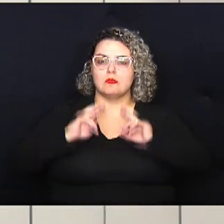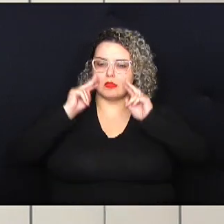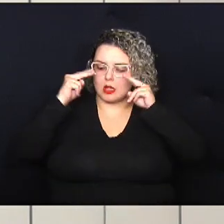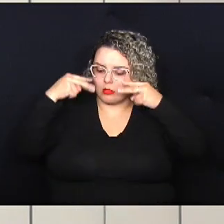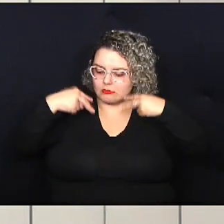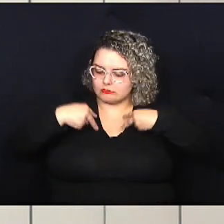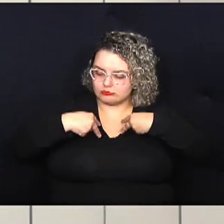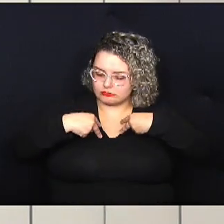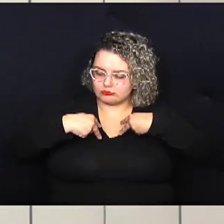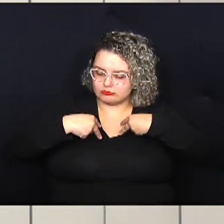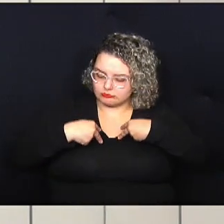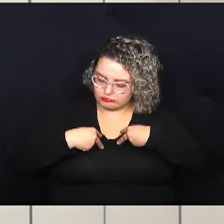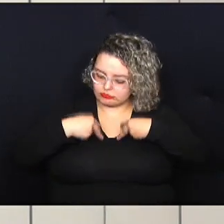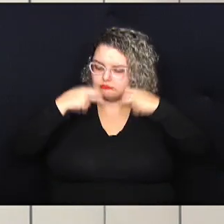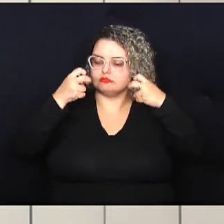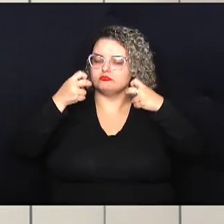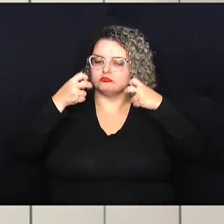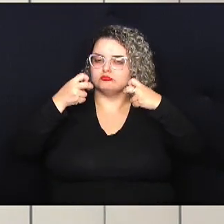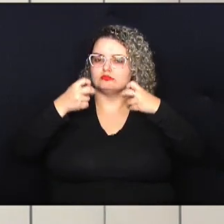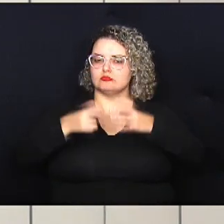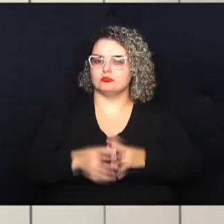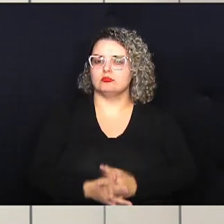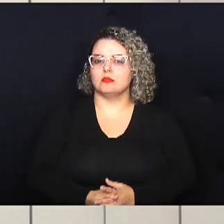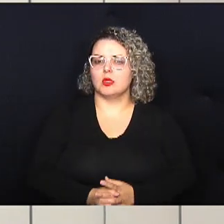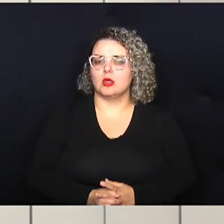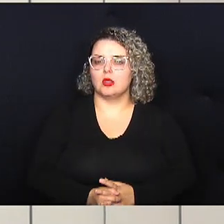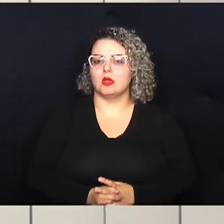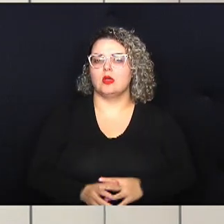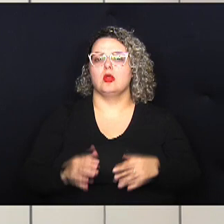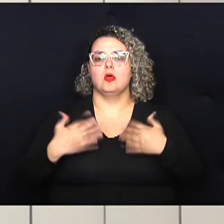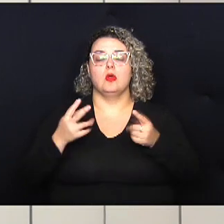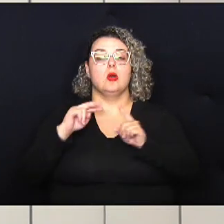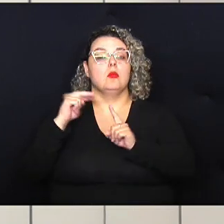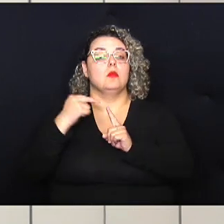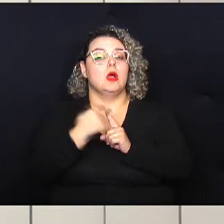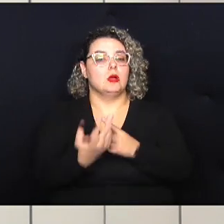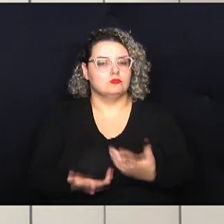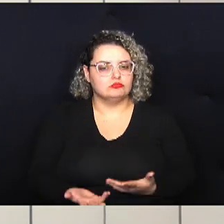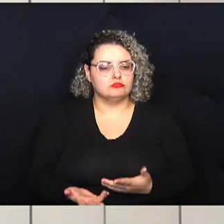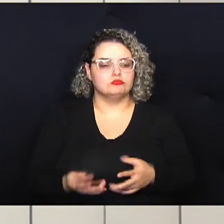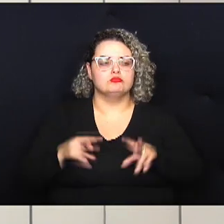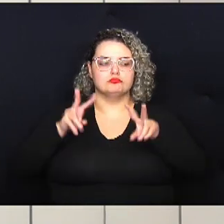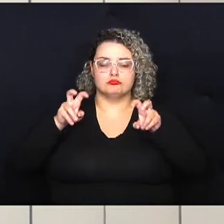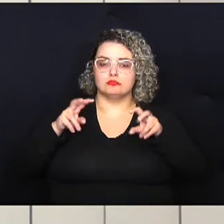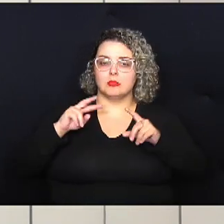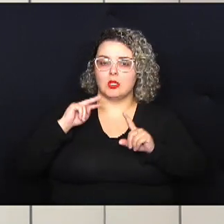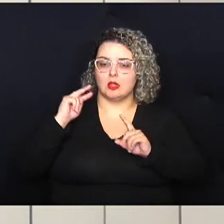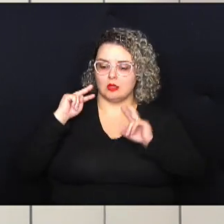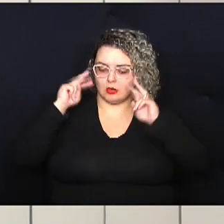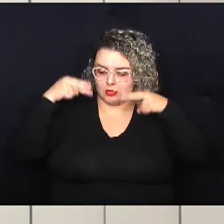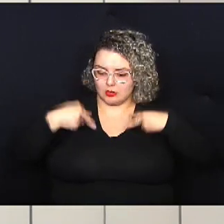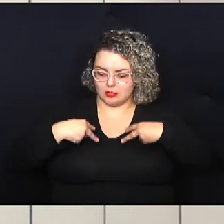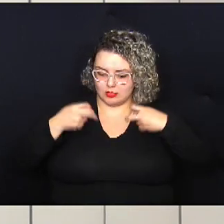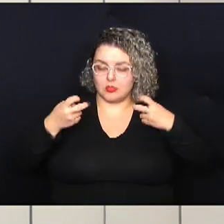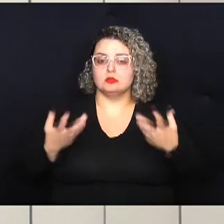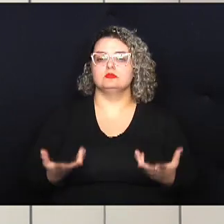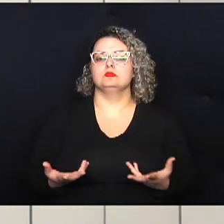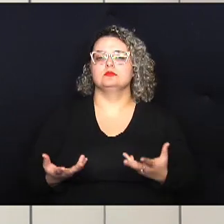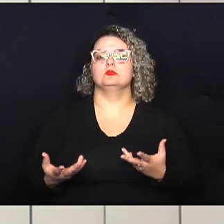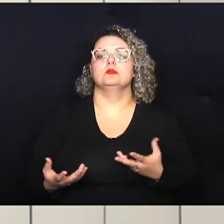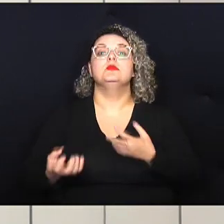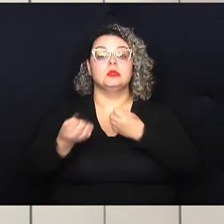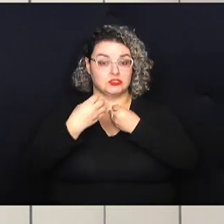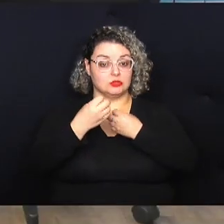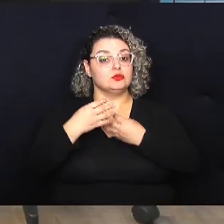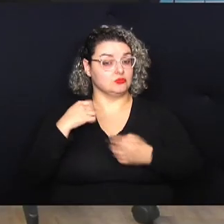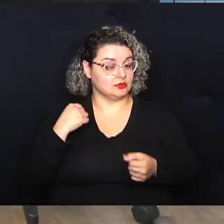de nós, né? Qual é o seu ponto de vista sobre essa questão de olhar para si? E nos ensina a fazer